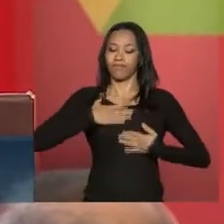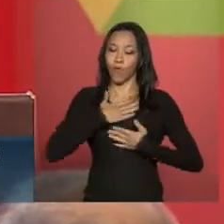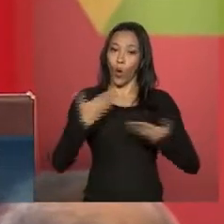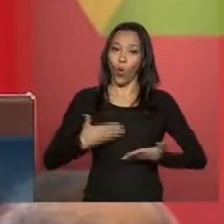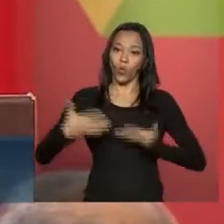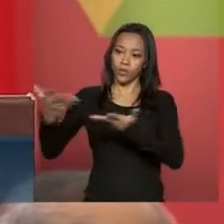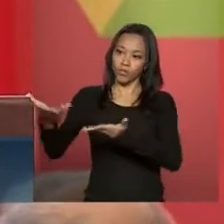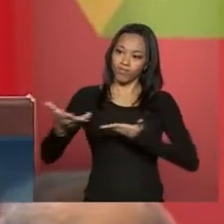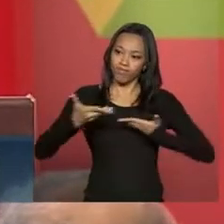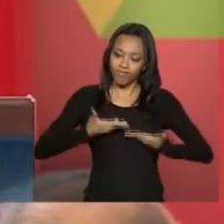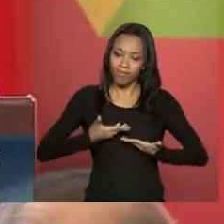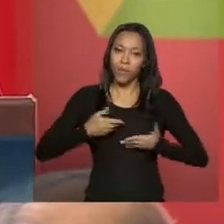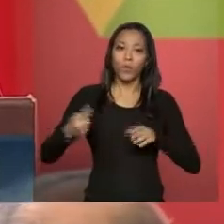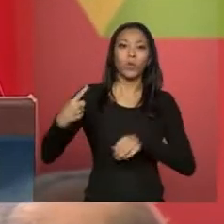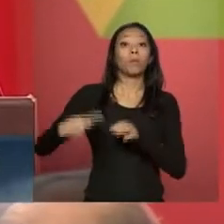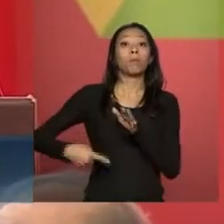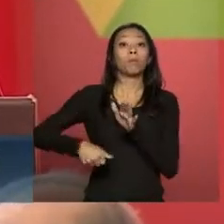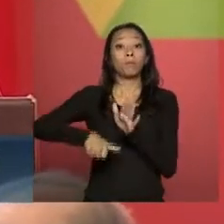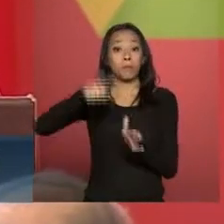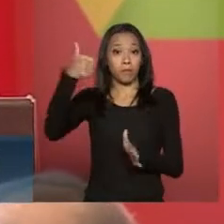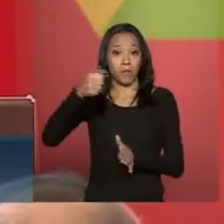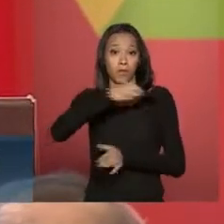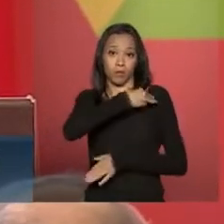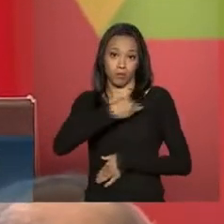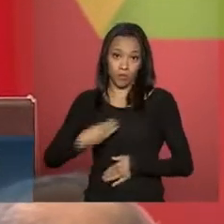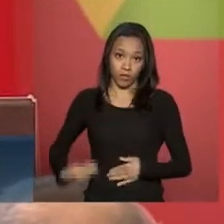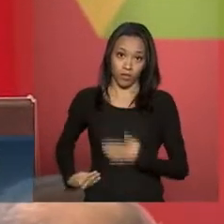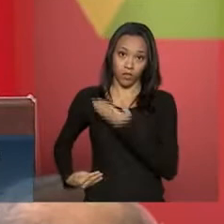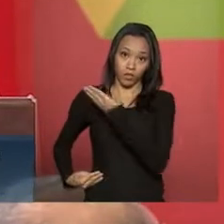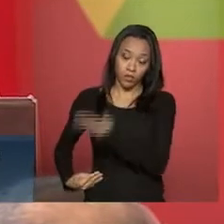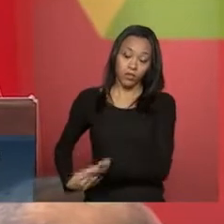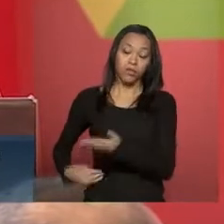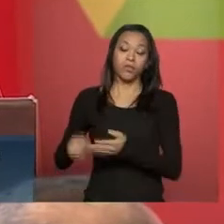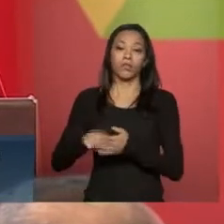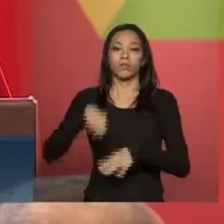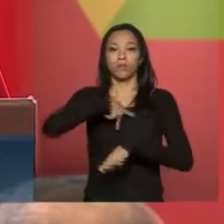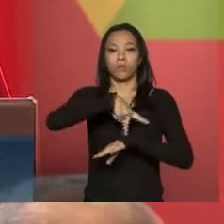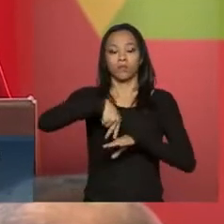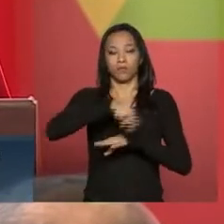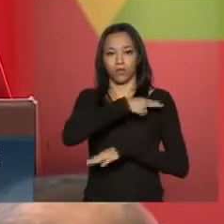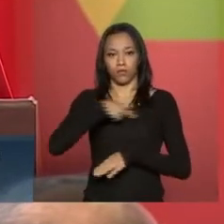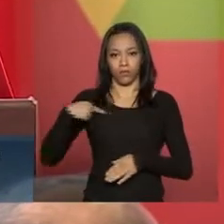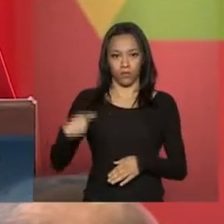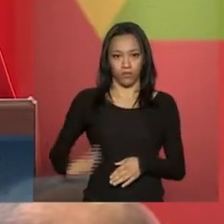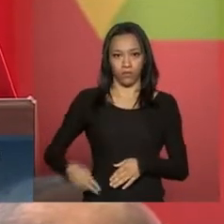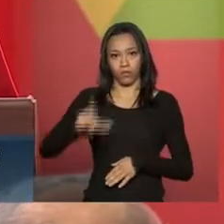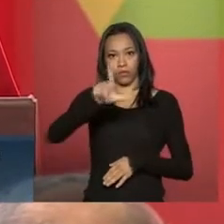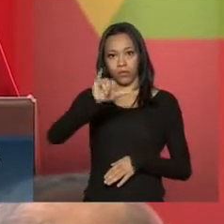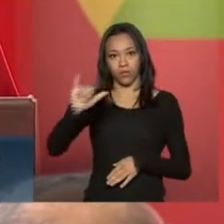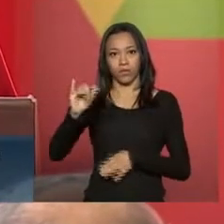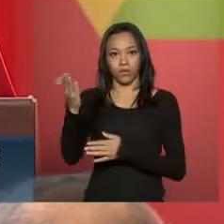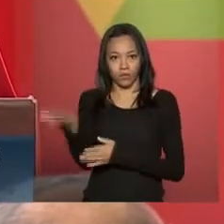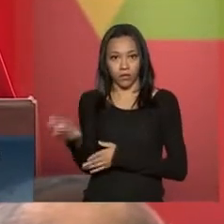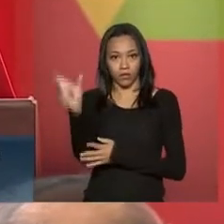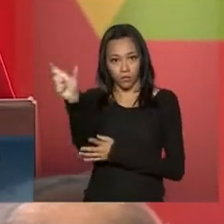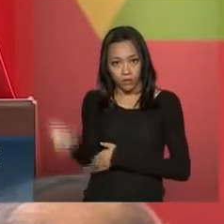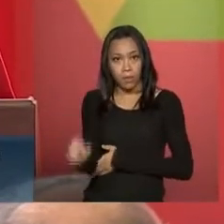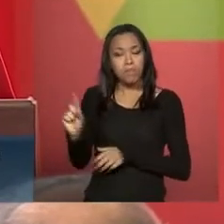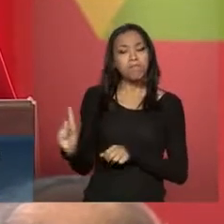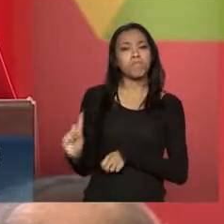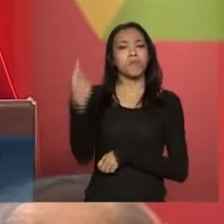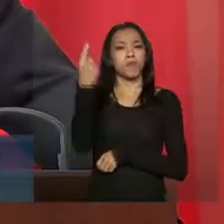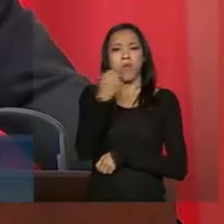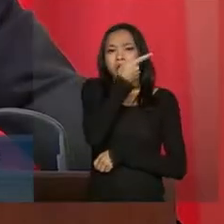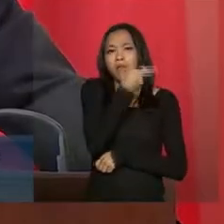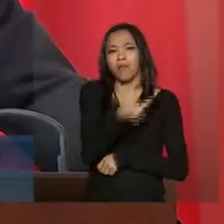o primeiro-ministro da República Popular da China, Li Keqiang, em sua primeira visita ao